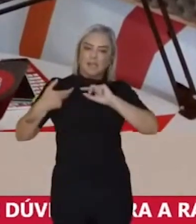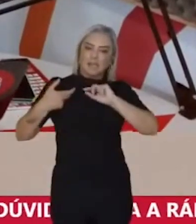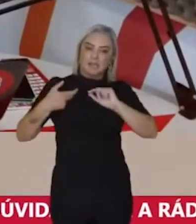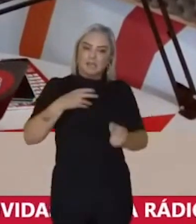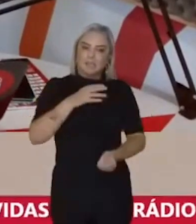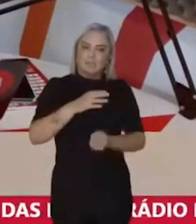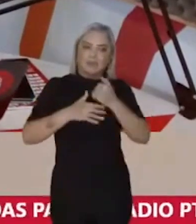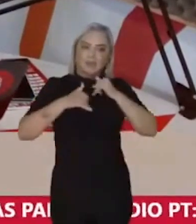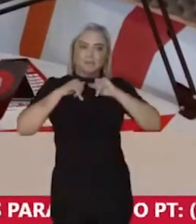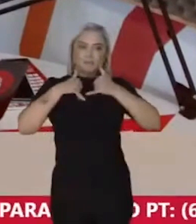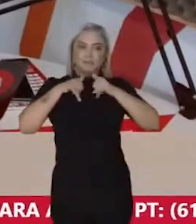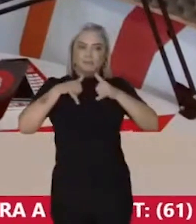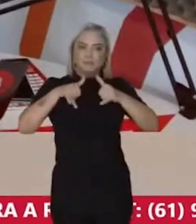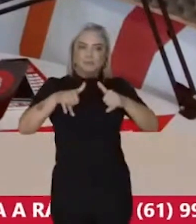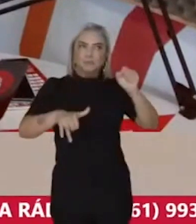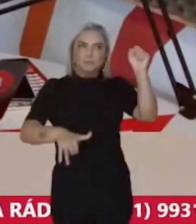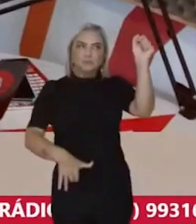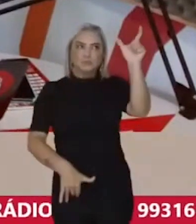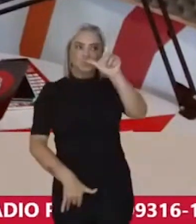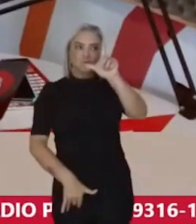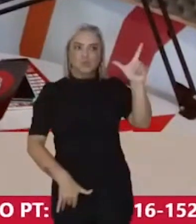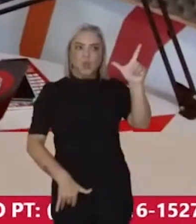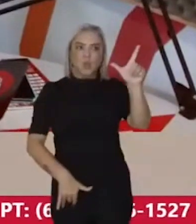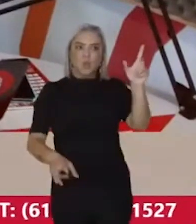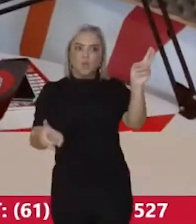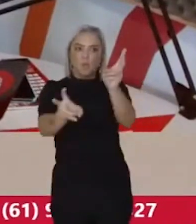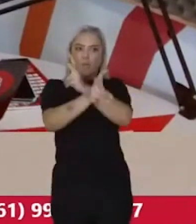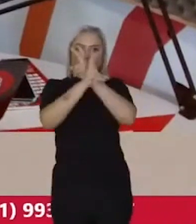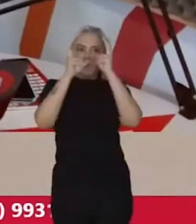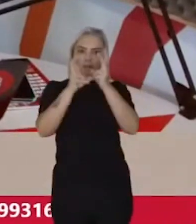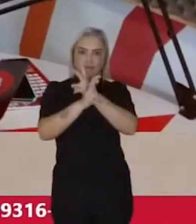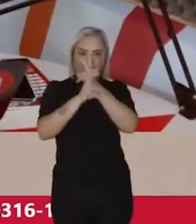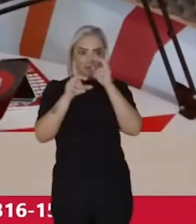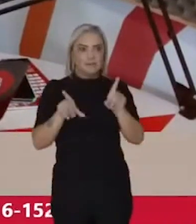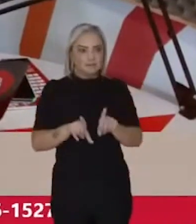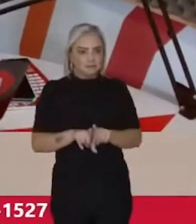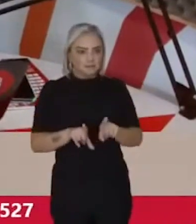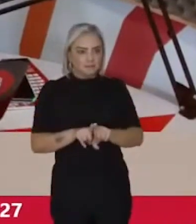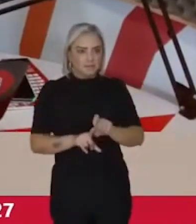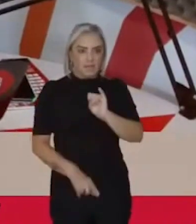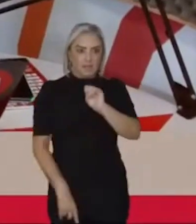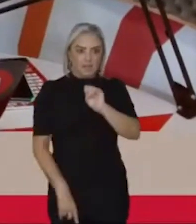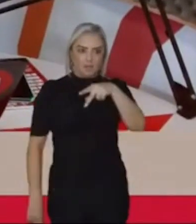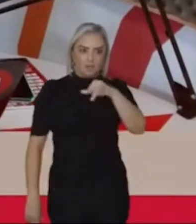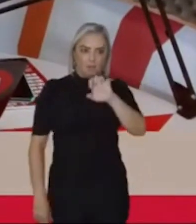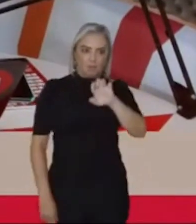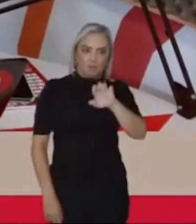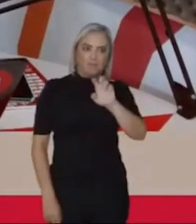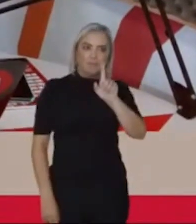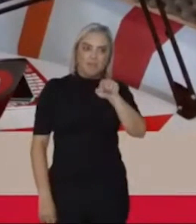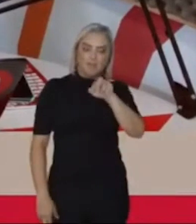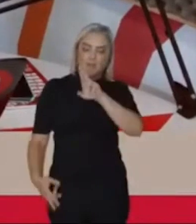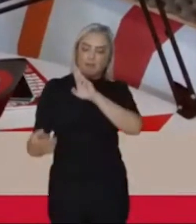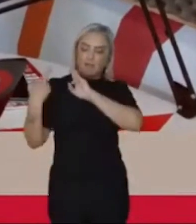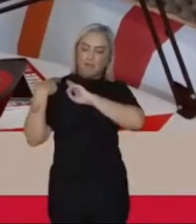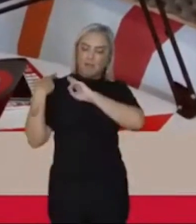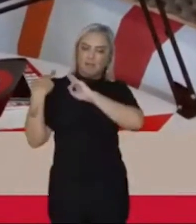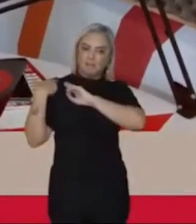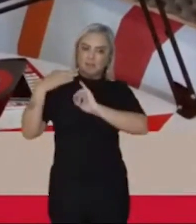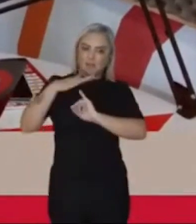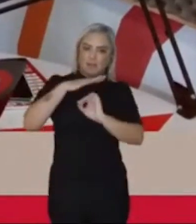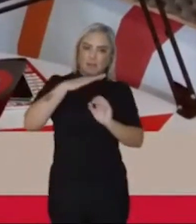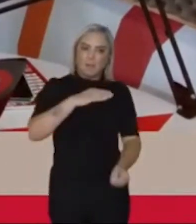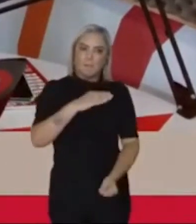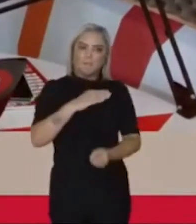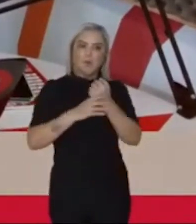de energia solar e eólica também, né? Então, o INPE é o responsável por produzir